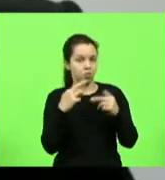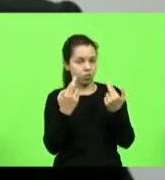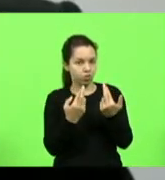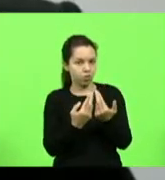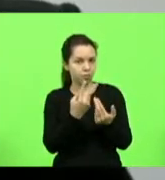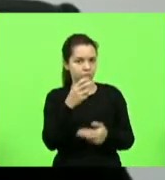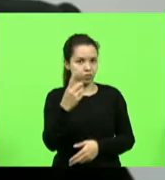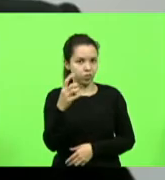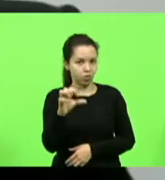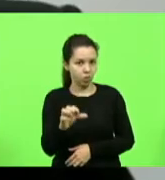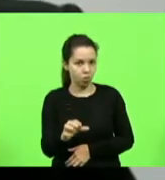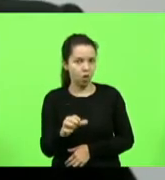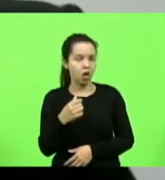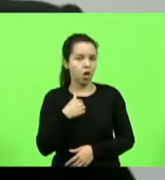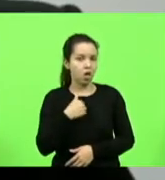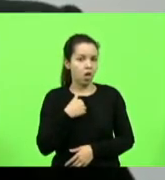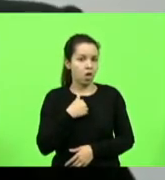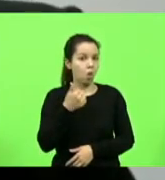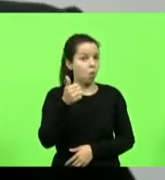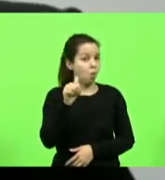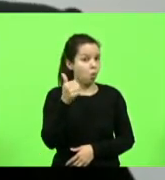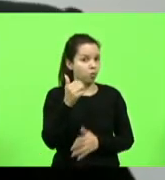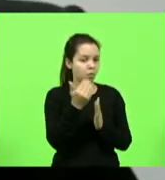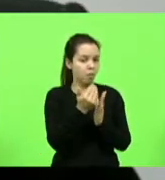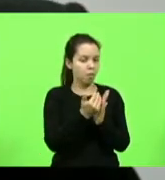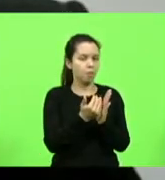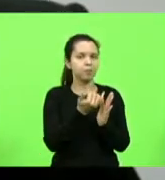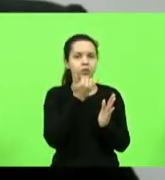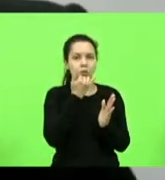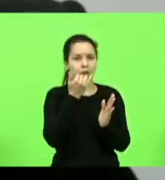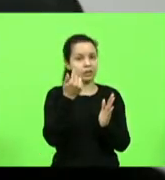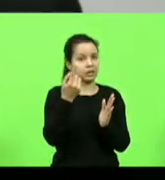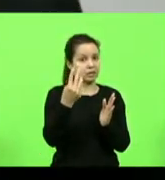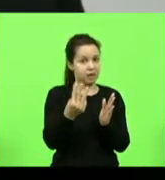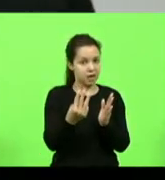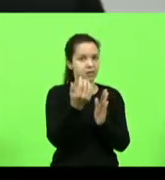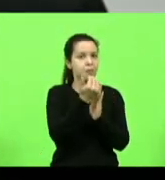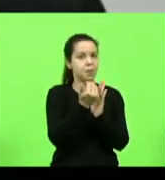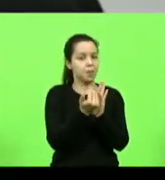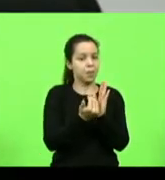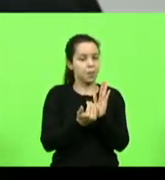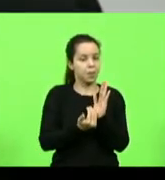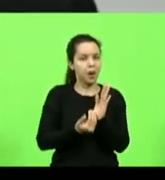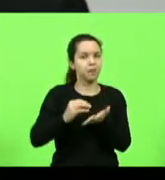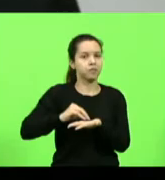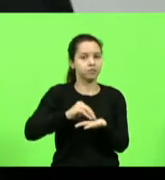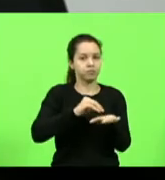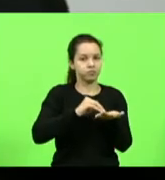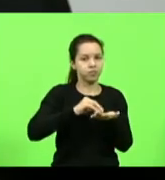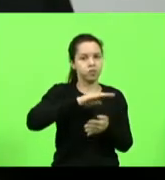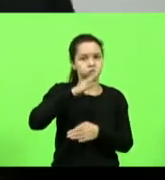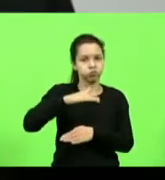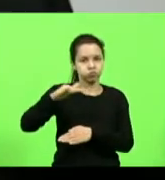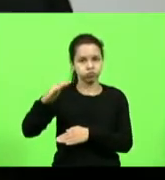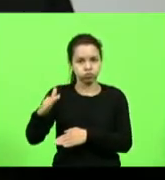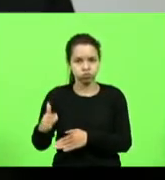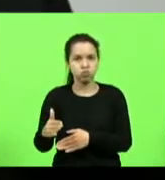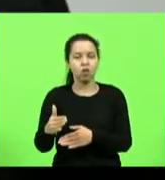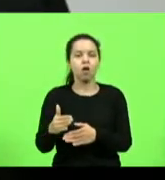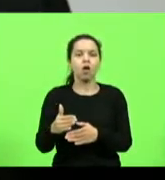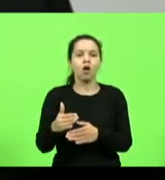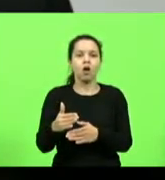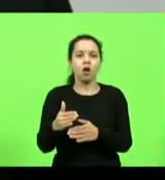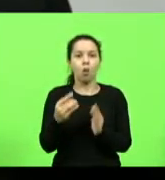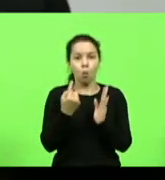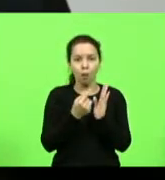entreguei uma lista de 13 demandas da Serra Catarinense, uma delas era... E é esta,